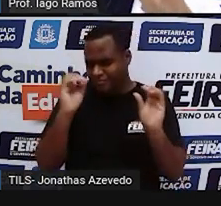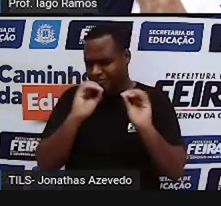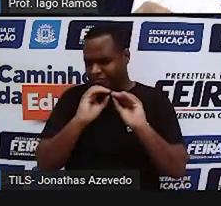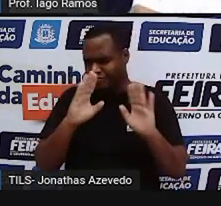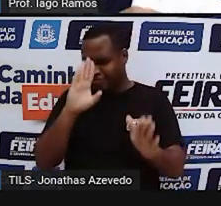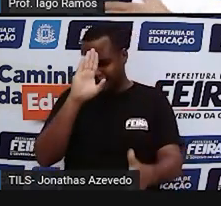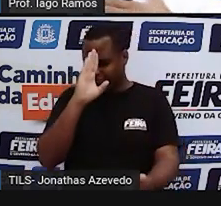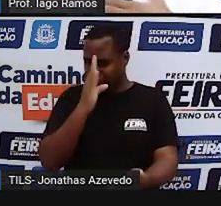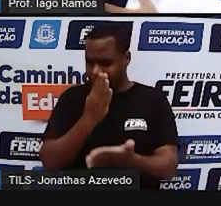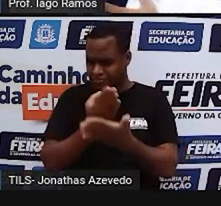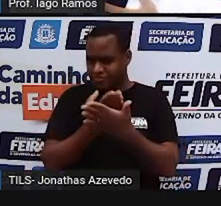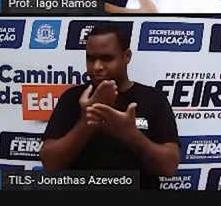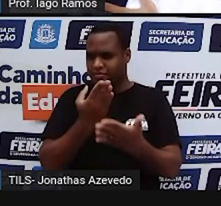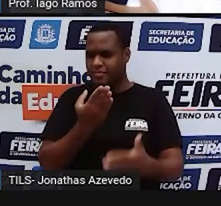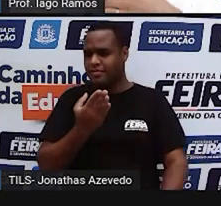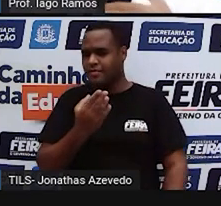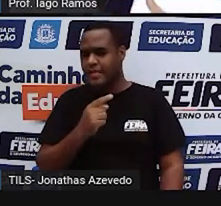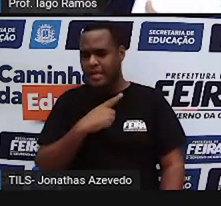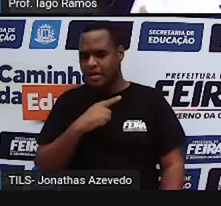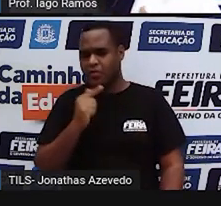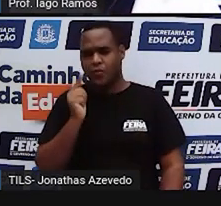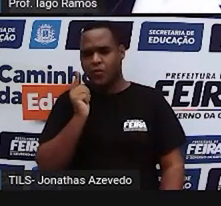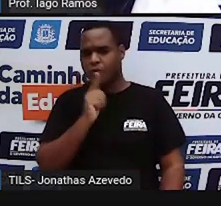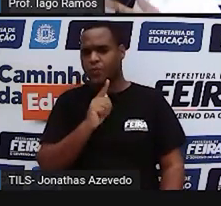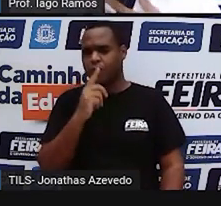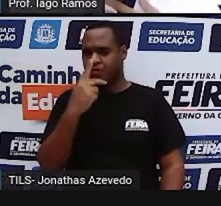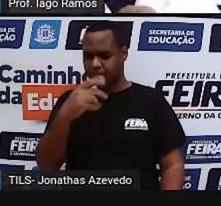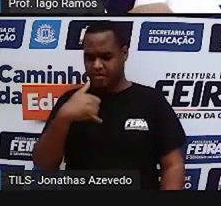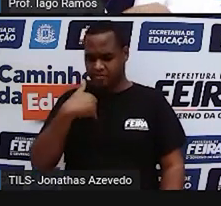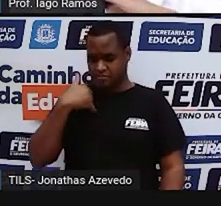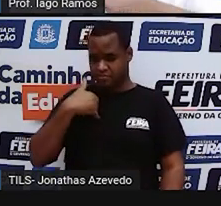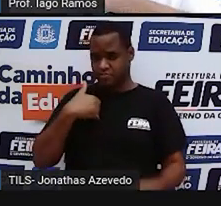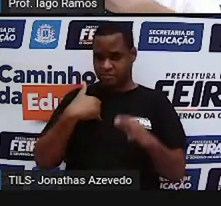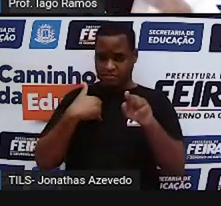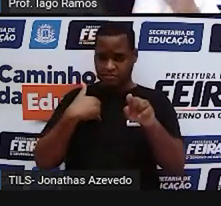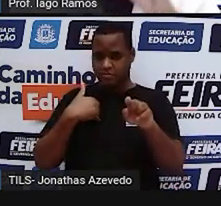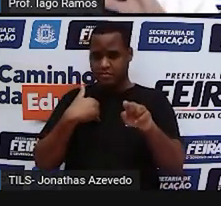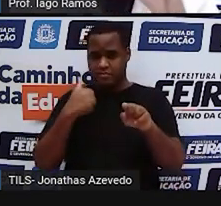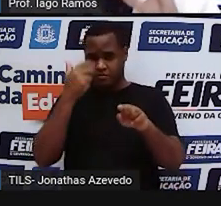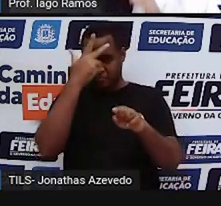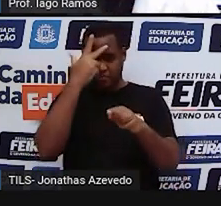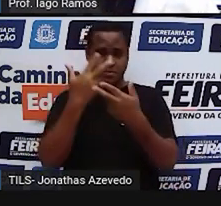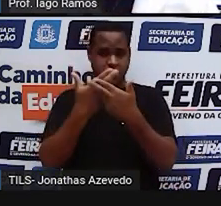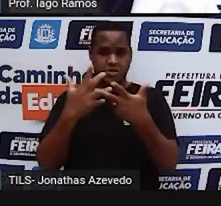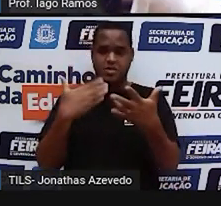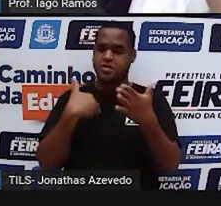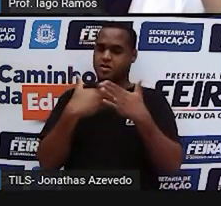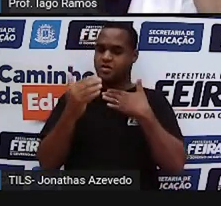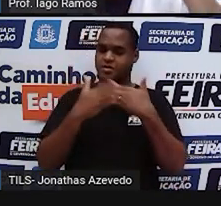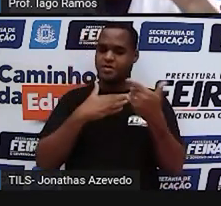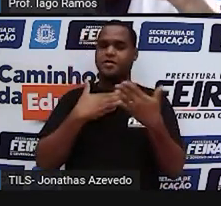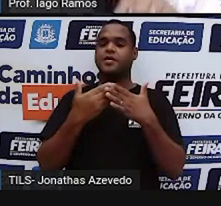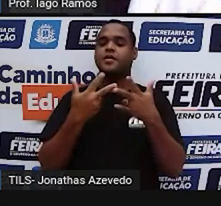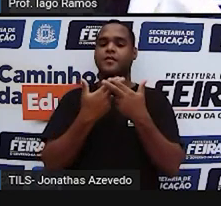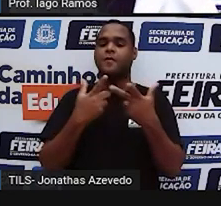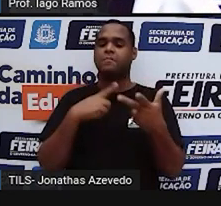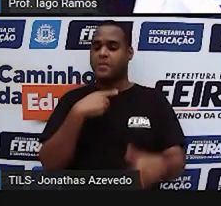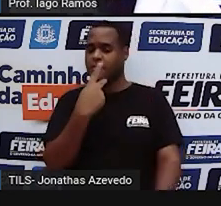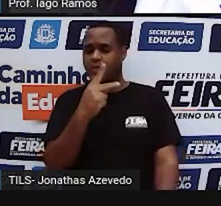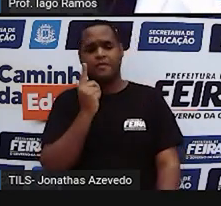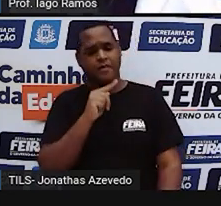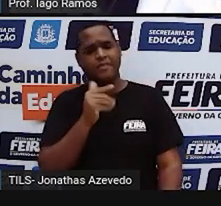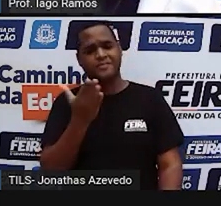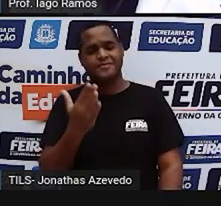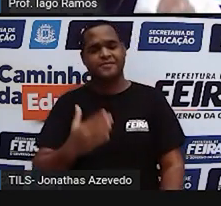que eu consigo descobrir a idade de qualquer pessoa Inclusive a